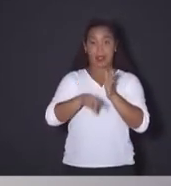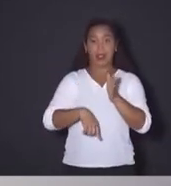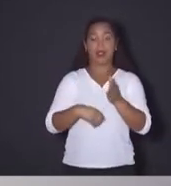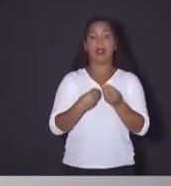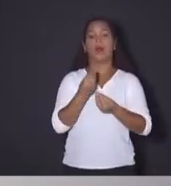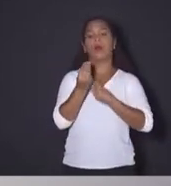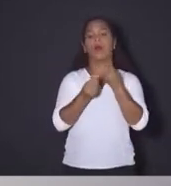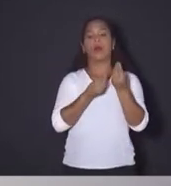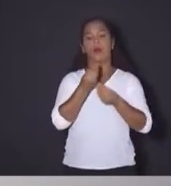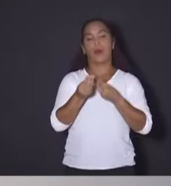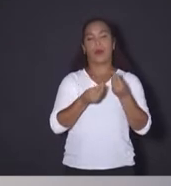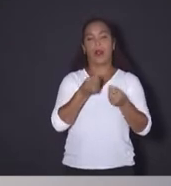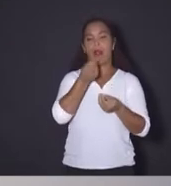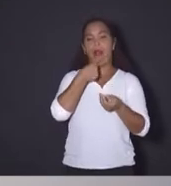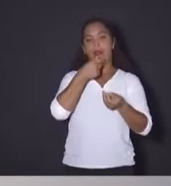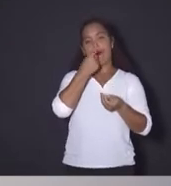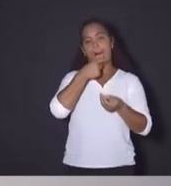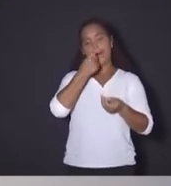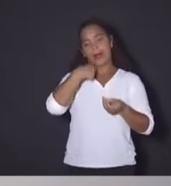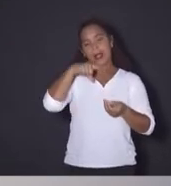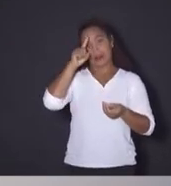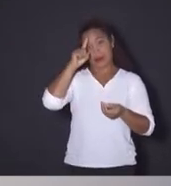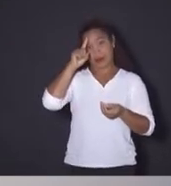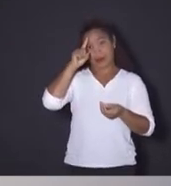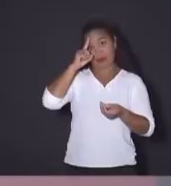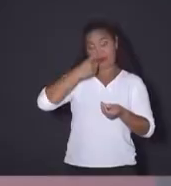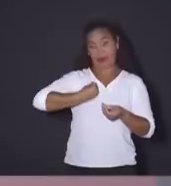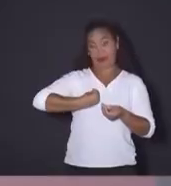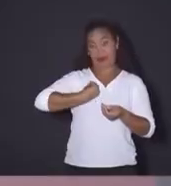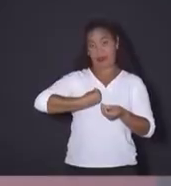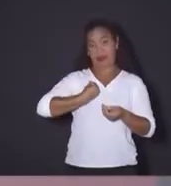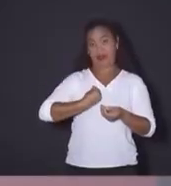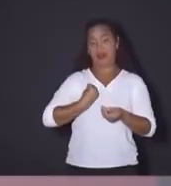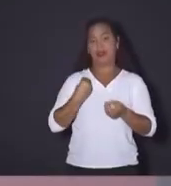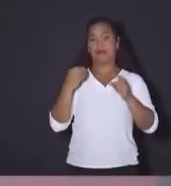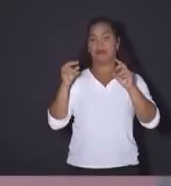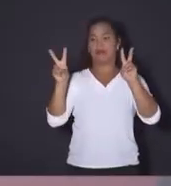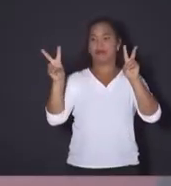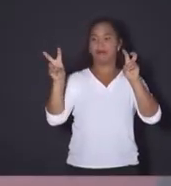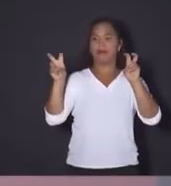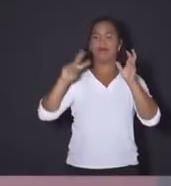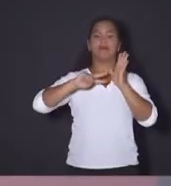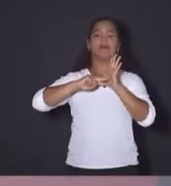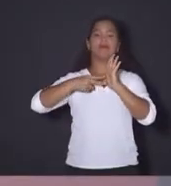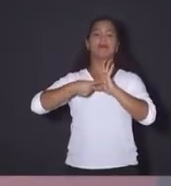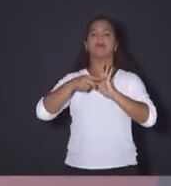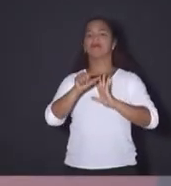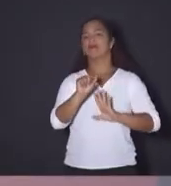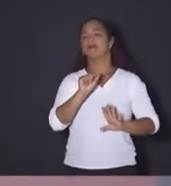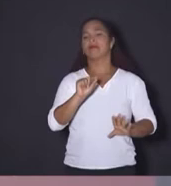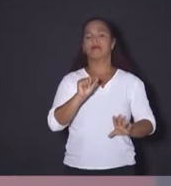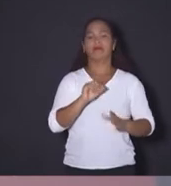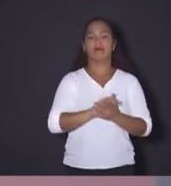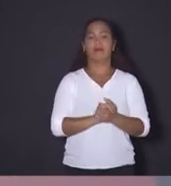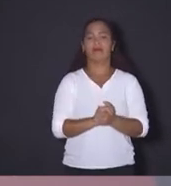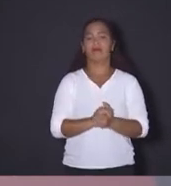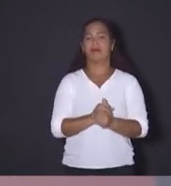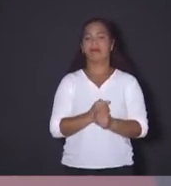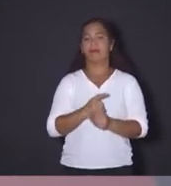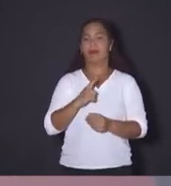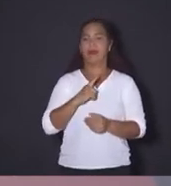da vida entendendo que medicalização é um conceito polissêmico porquê porque existem várias